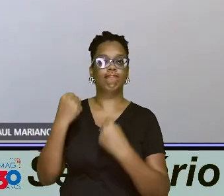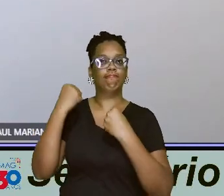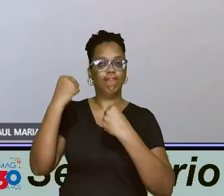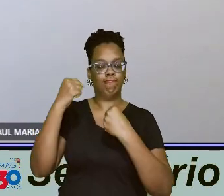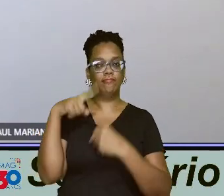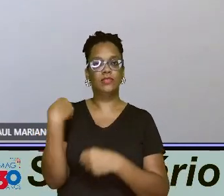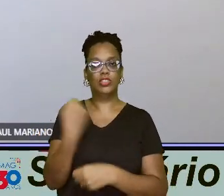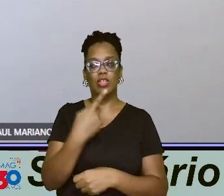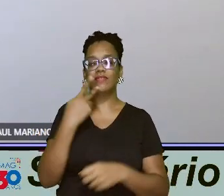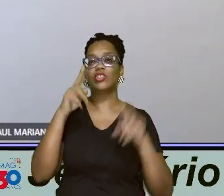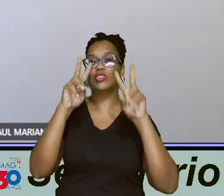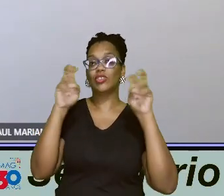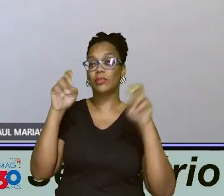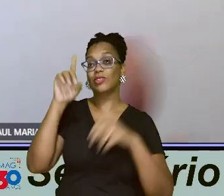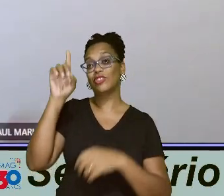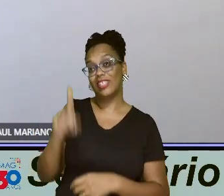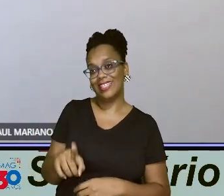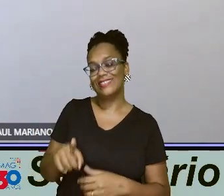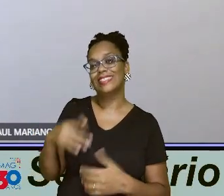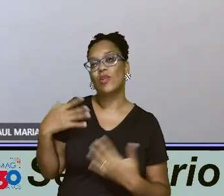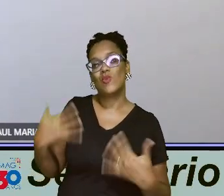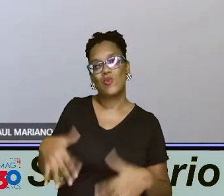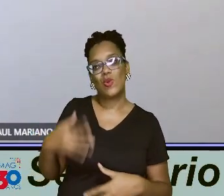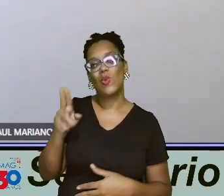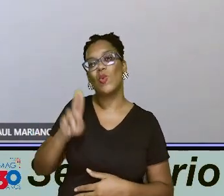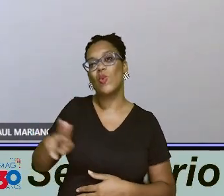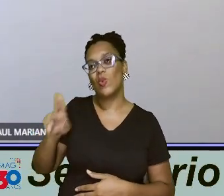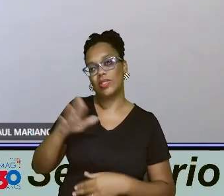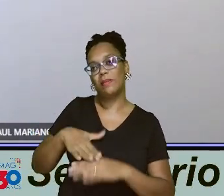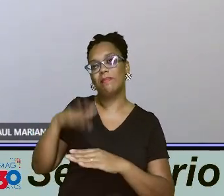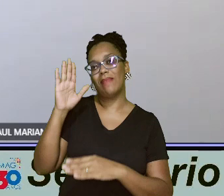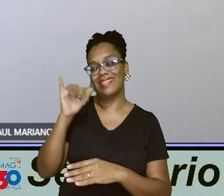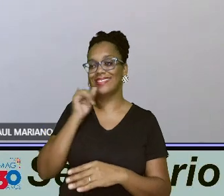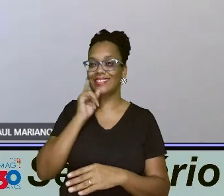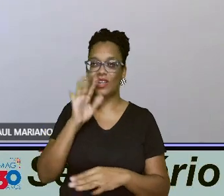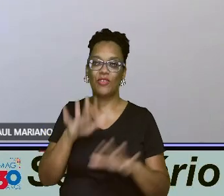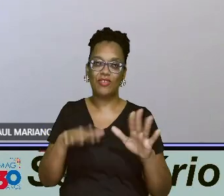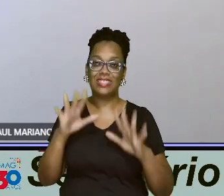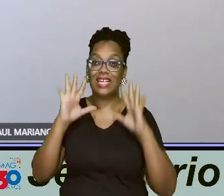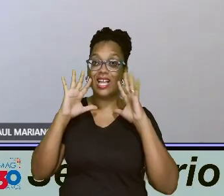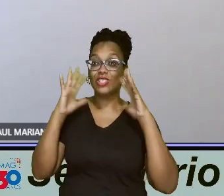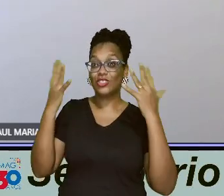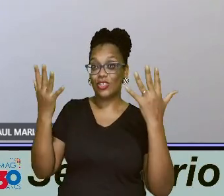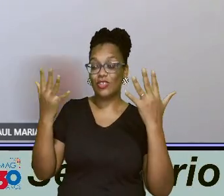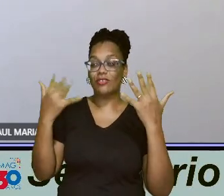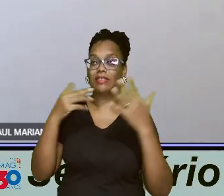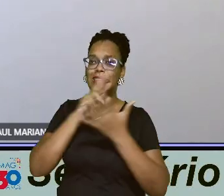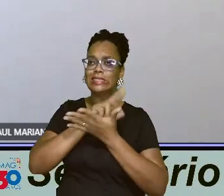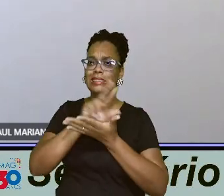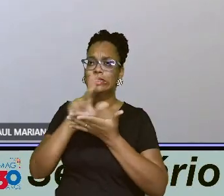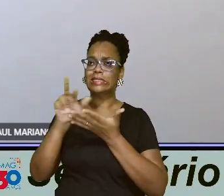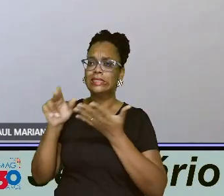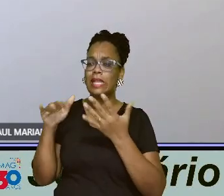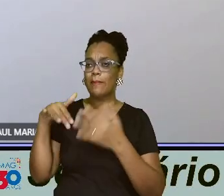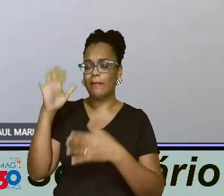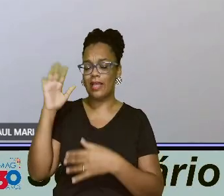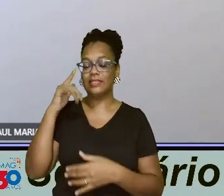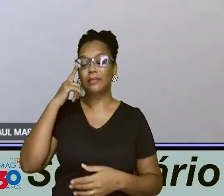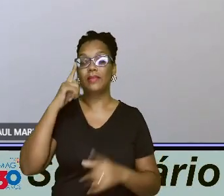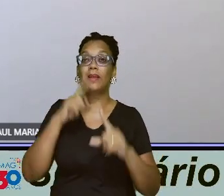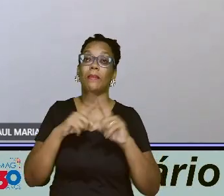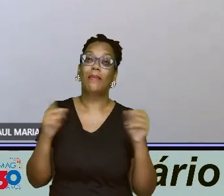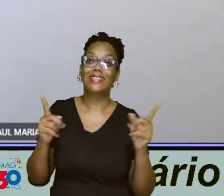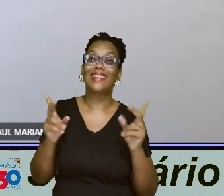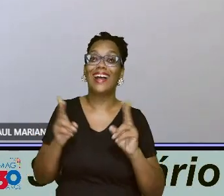lidamos com matérias de direito, é muito mais útil, talvez, né? Resolve uma gama de casos muito maiores, mas ainda